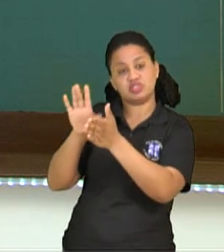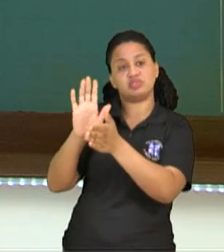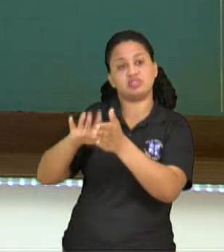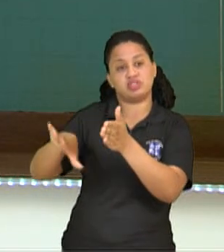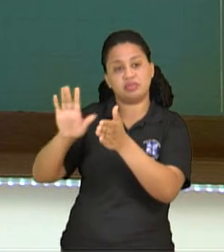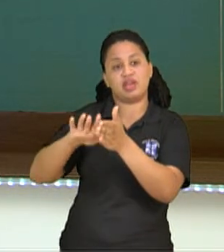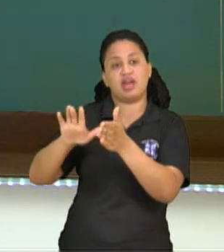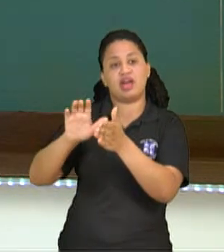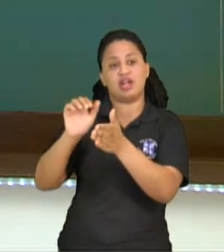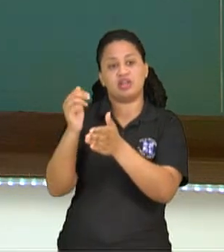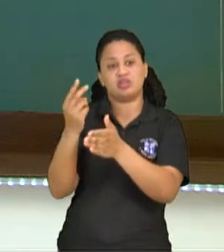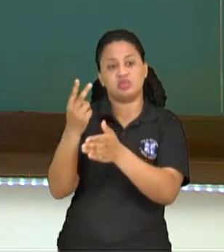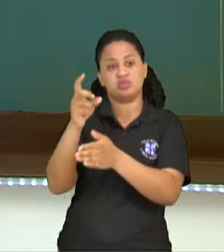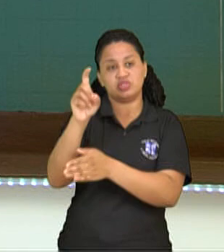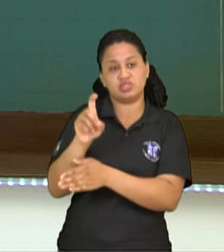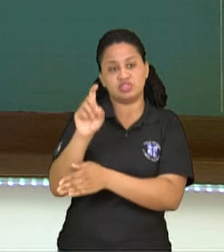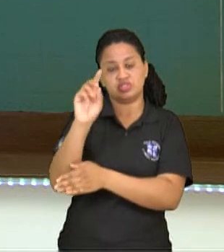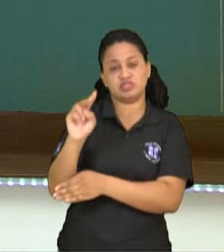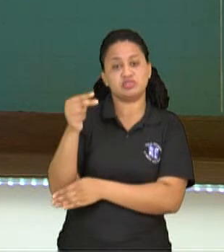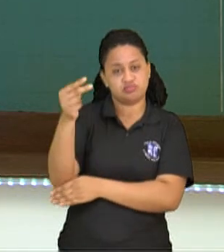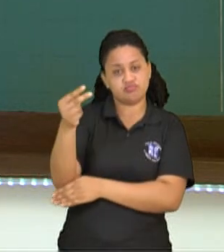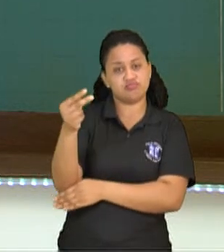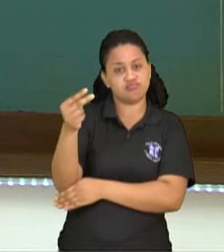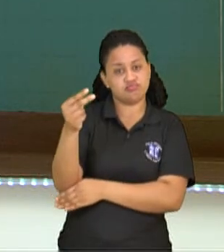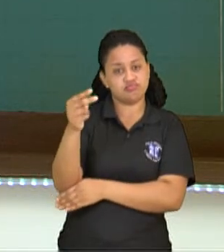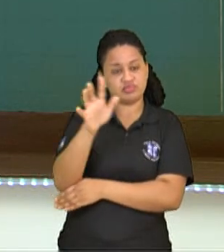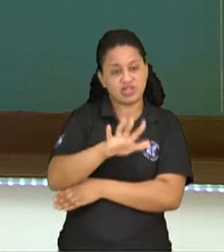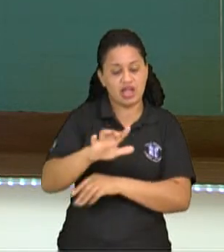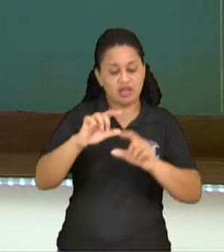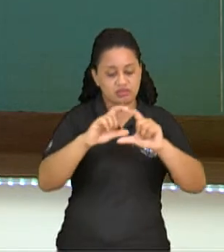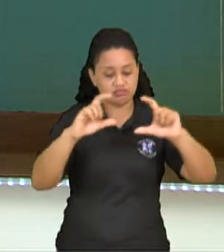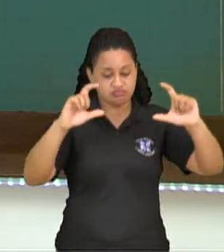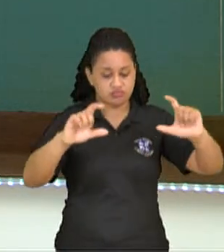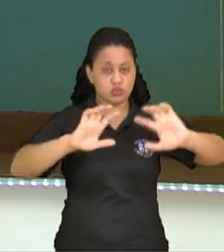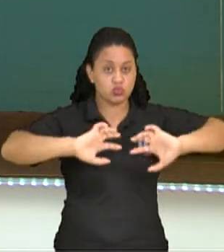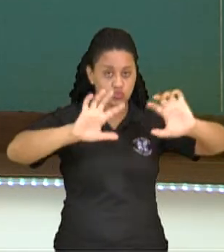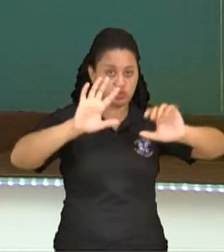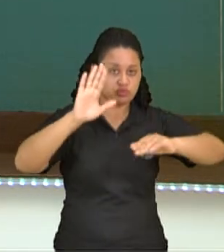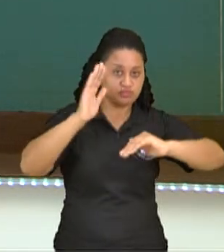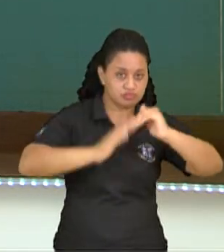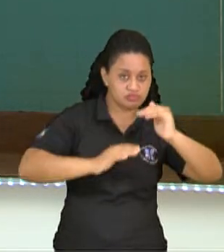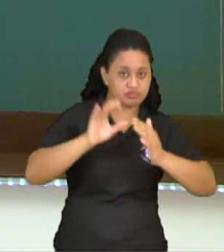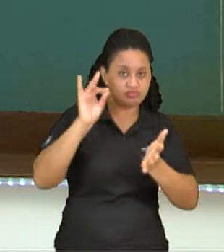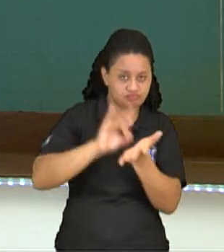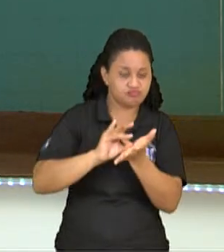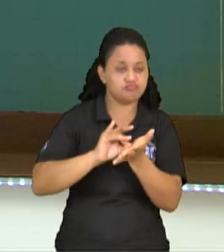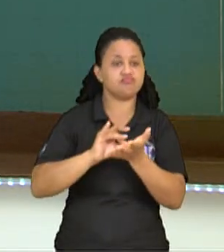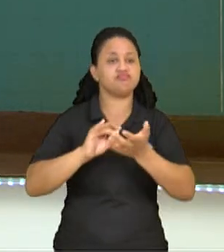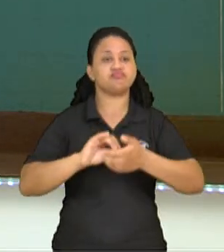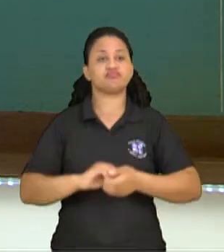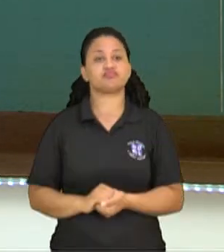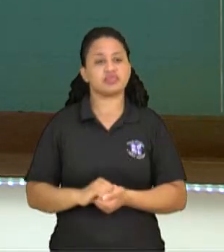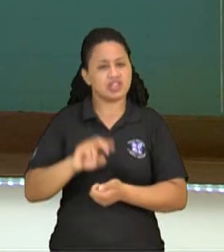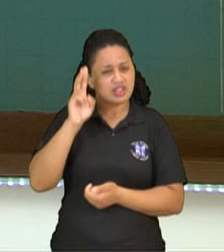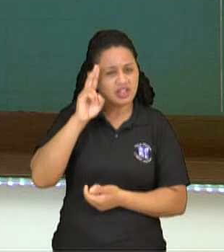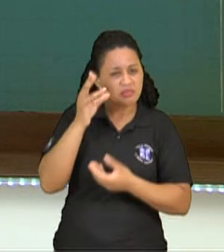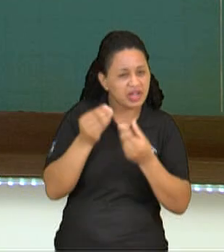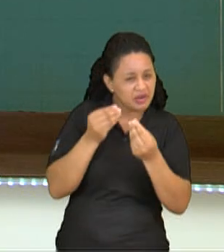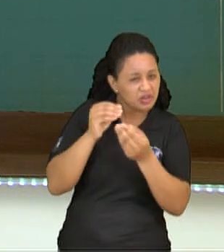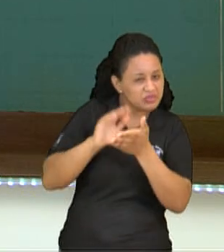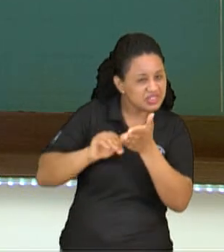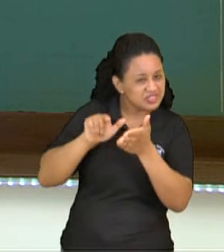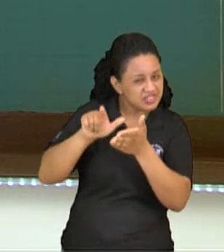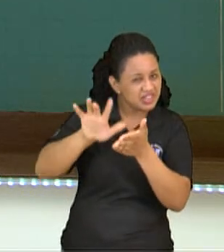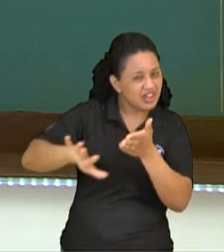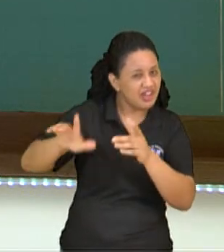menos 2x ao quadrado, que é aquela área do jogo, né, a área da quadra do jogo, tá bom? Então, isso mesmo. Lembraram de descontar essa